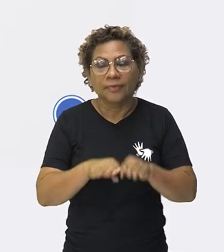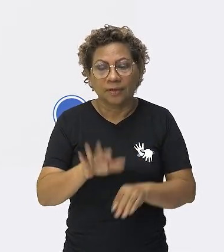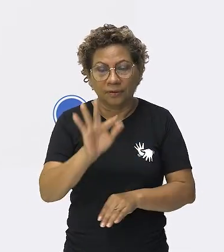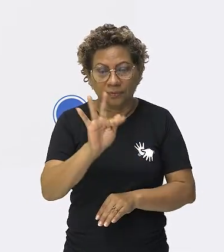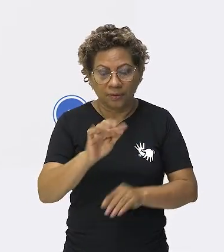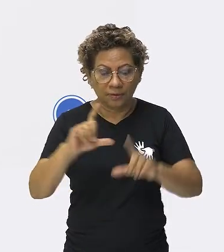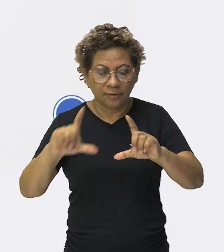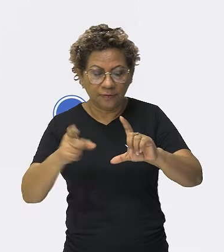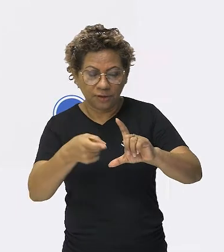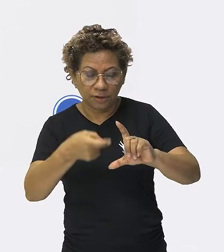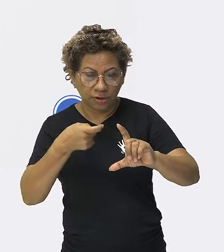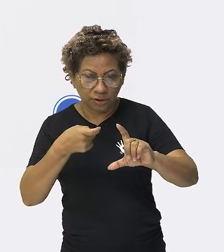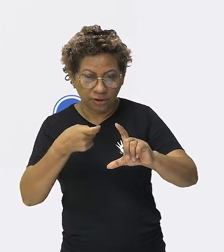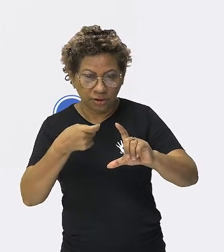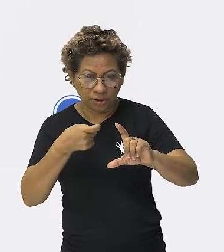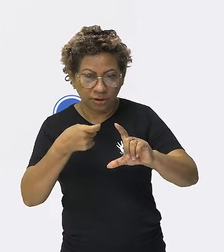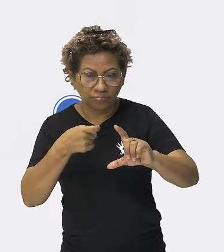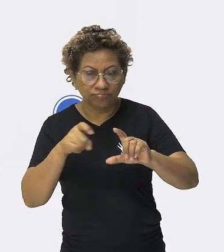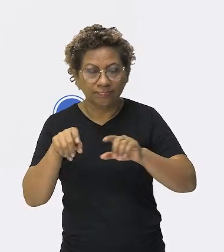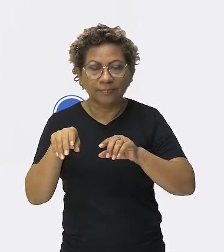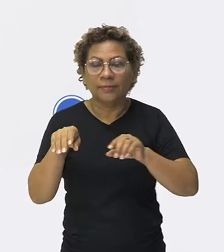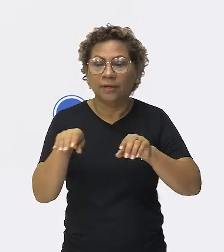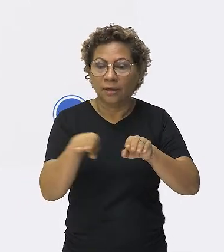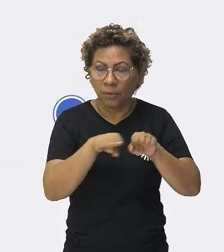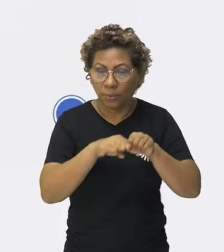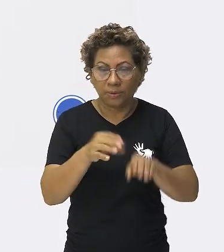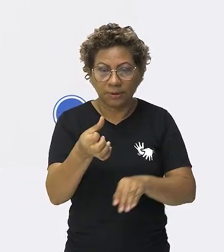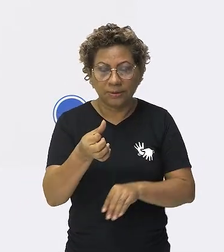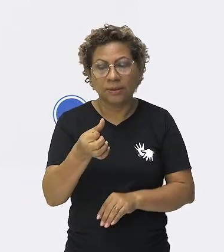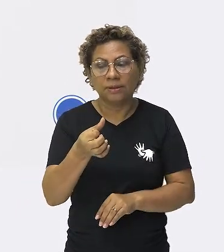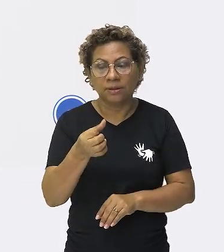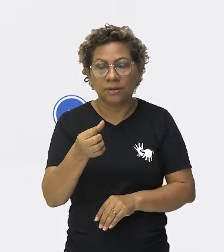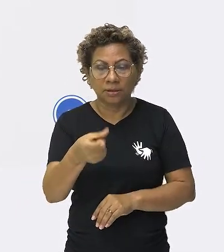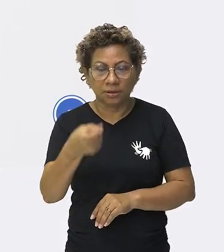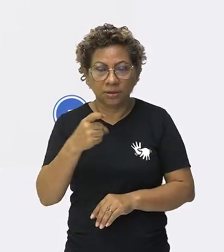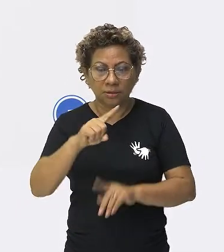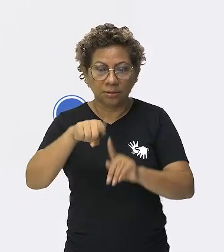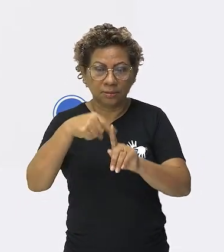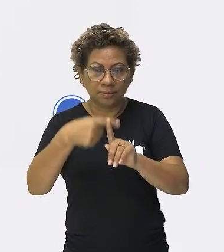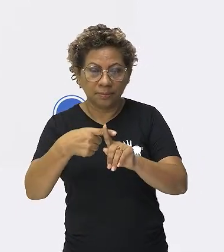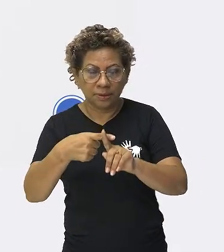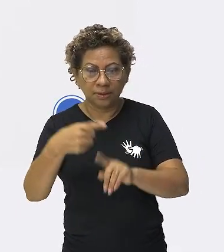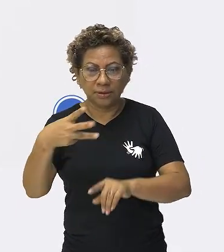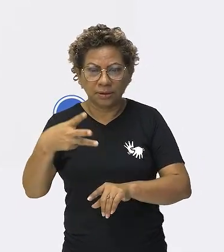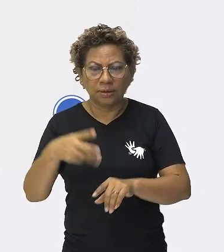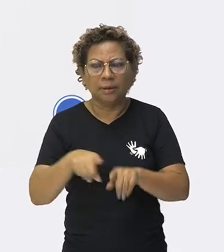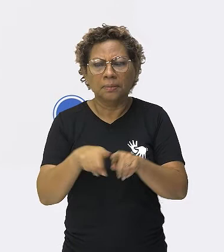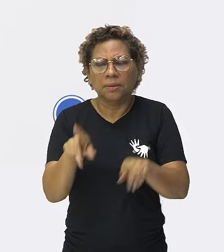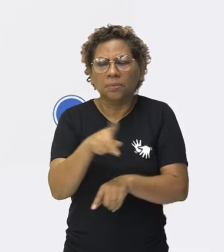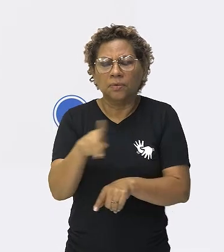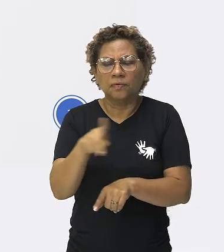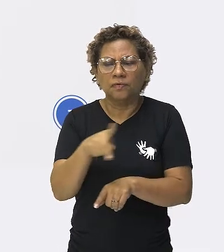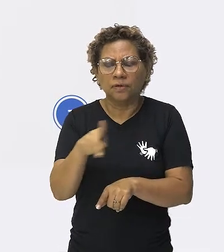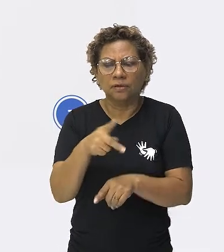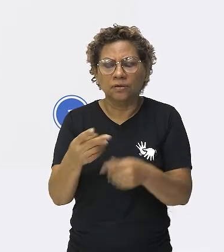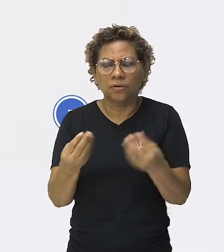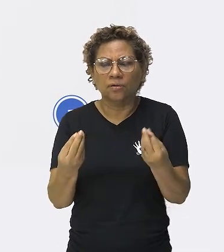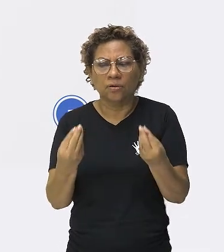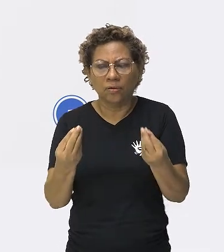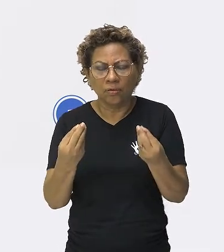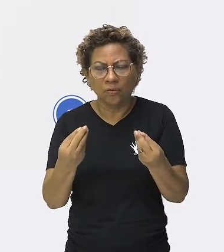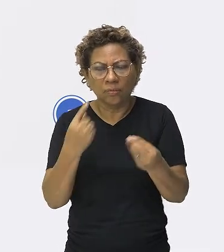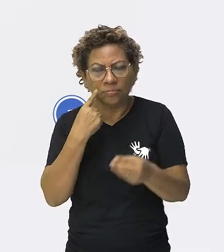x igual a 6x mais 3. Professor, mas aqui no enunciado